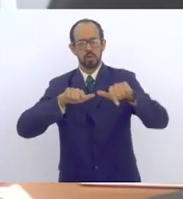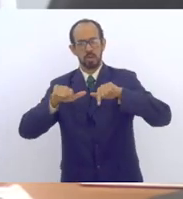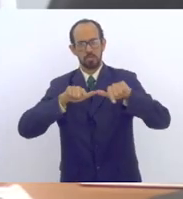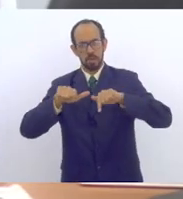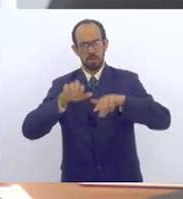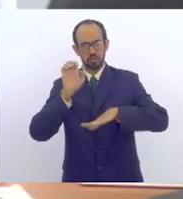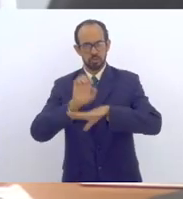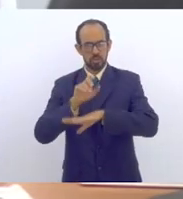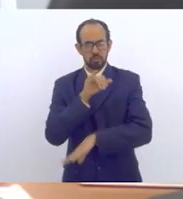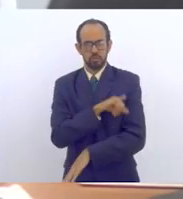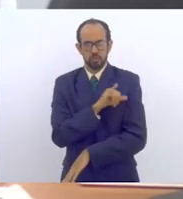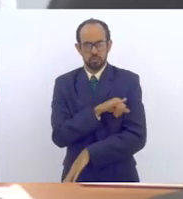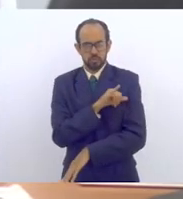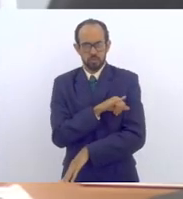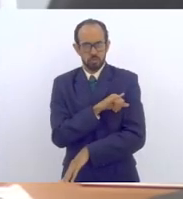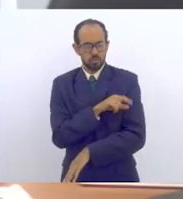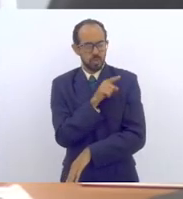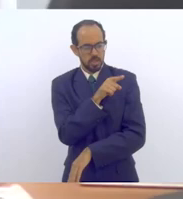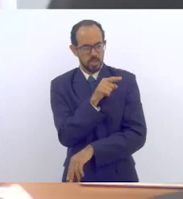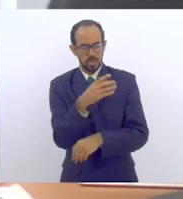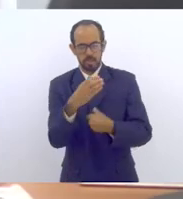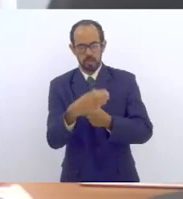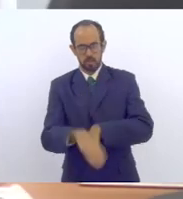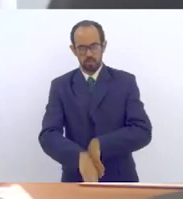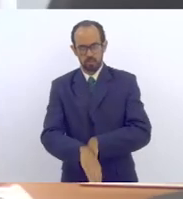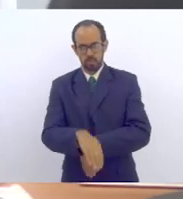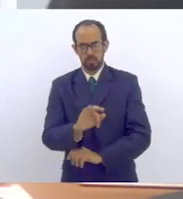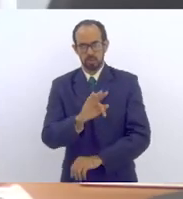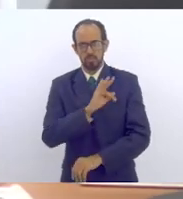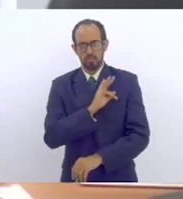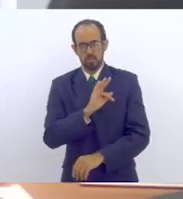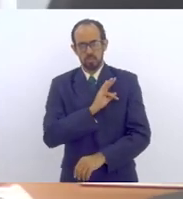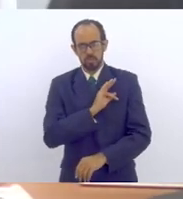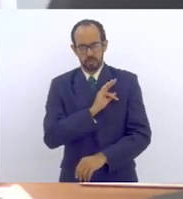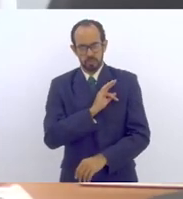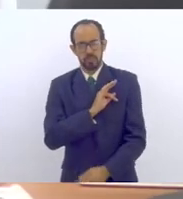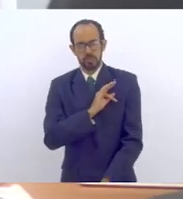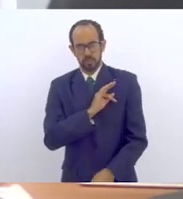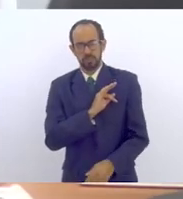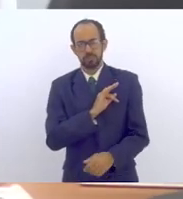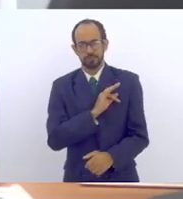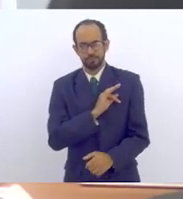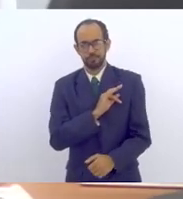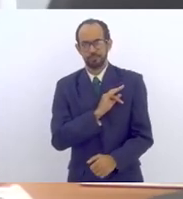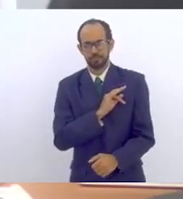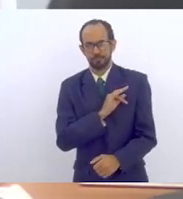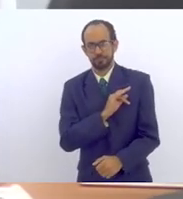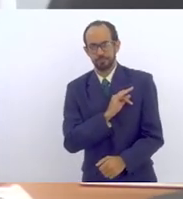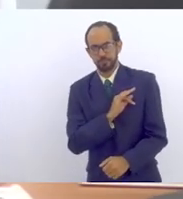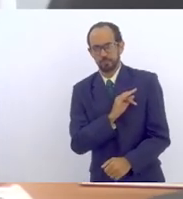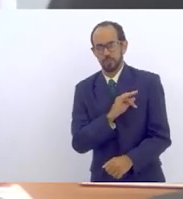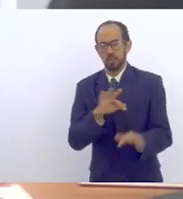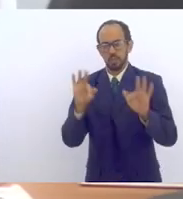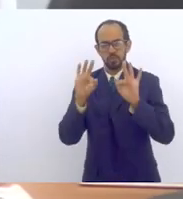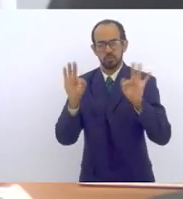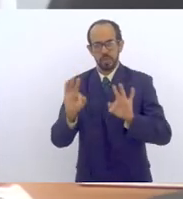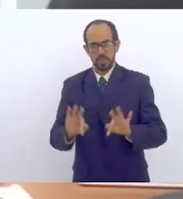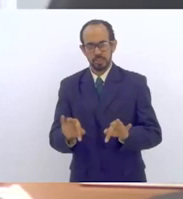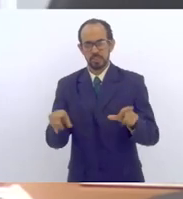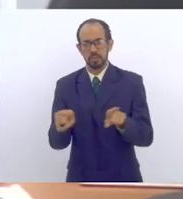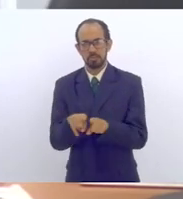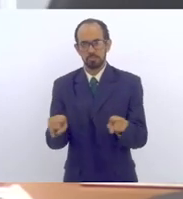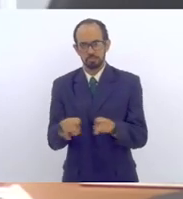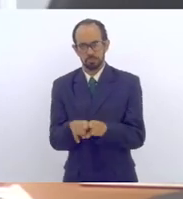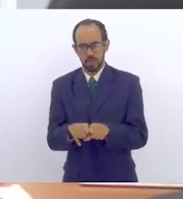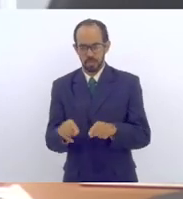de Janeiro é ele que ia de origem concursado da polícia do sistema penitenciário e feliz por ter passado